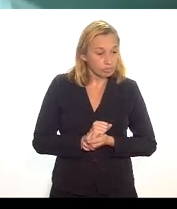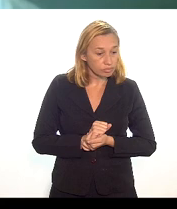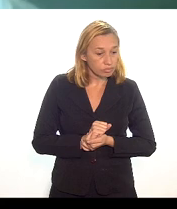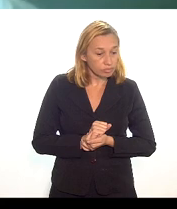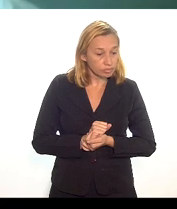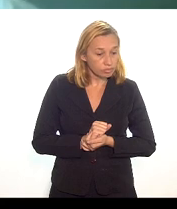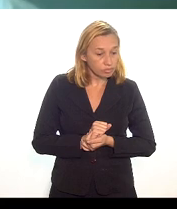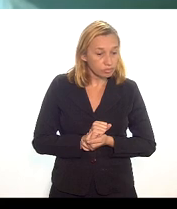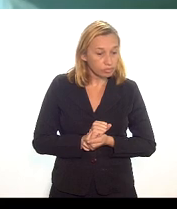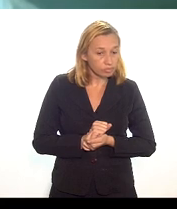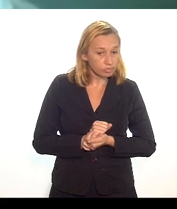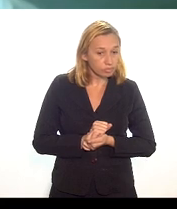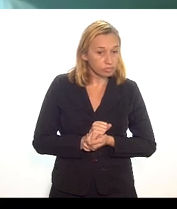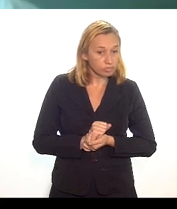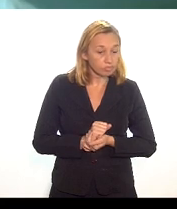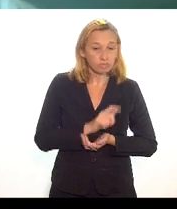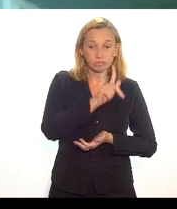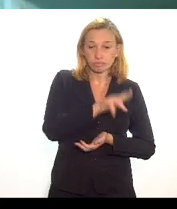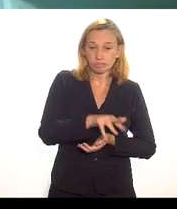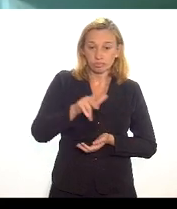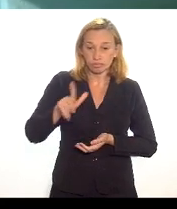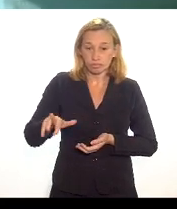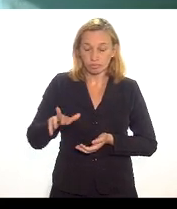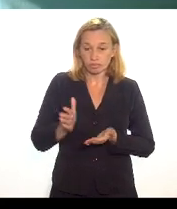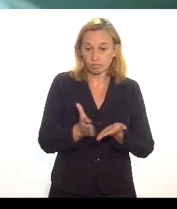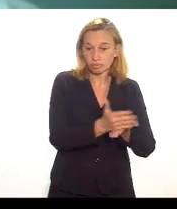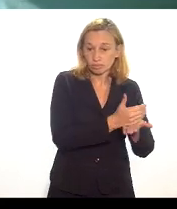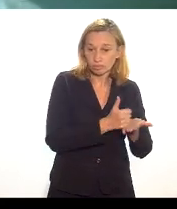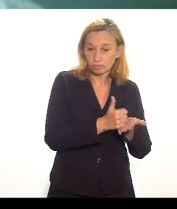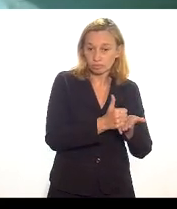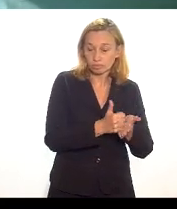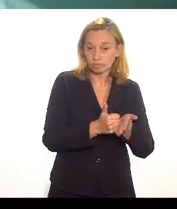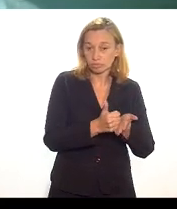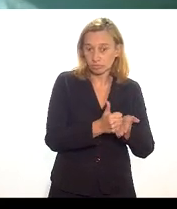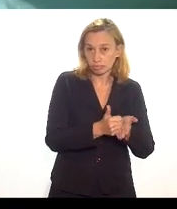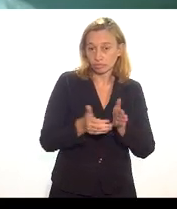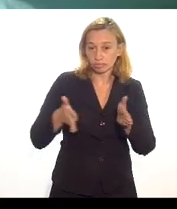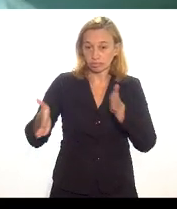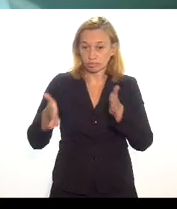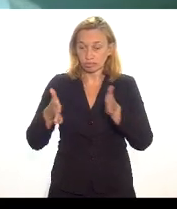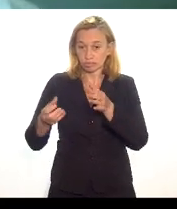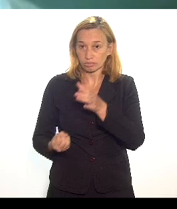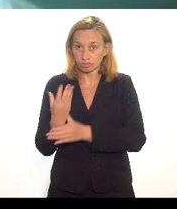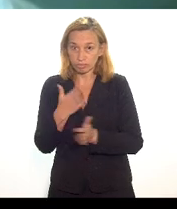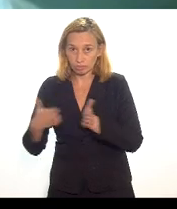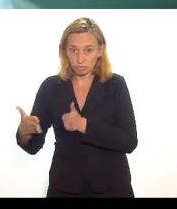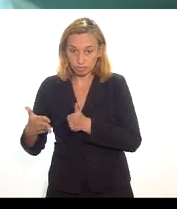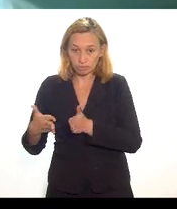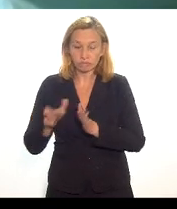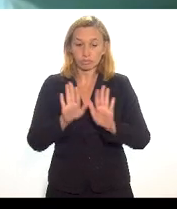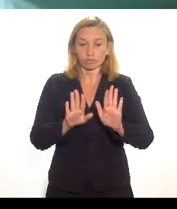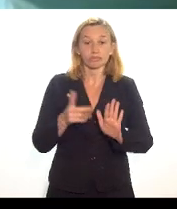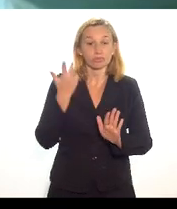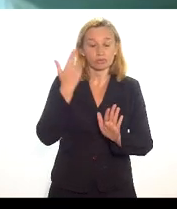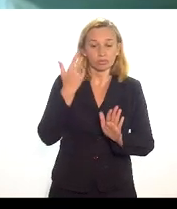questão da diferença entre a data de apuração, período de apuração e o período da produção. Então, normalmente, a data de pagamento da